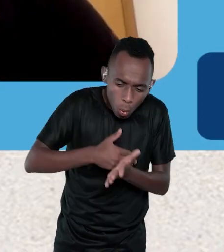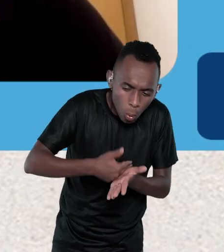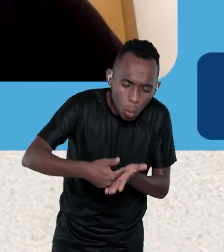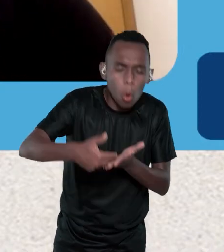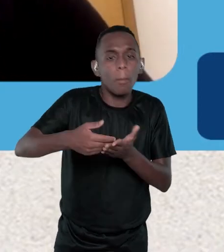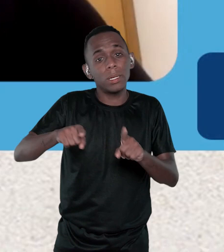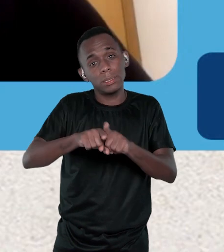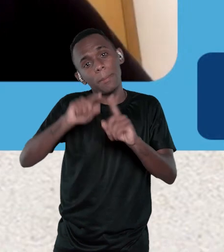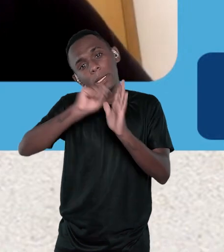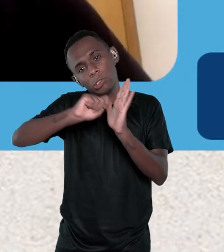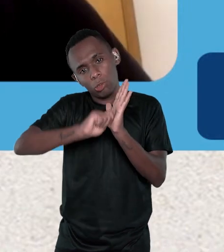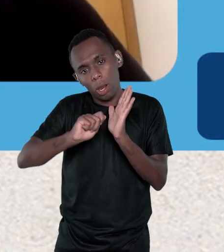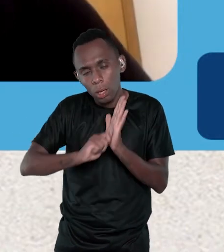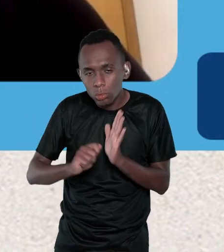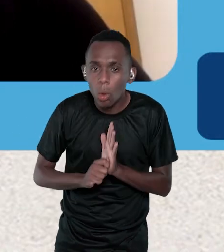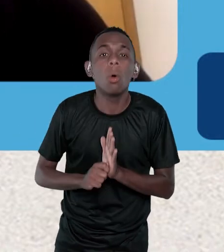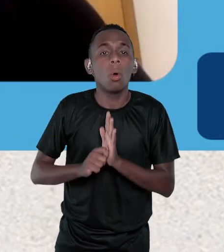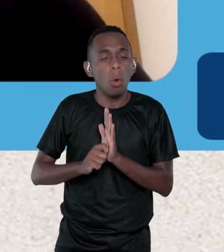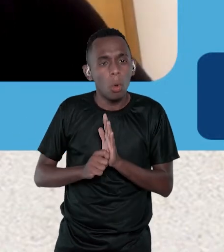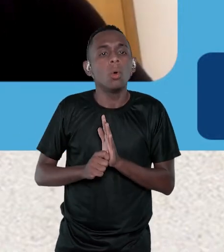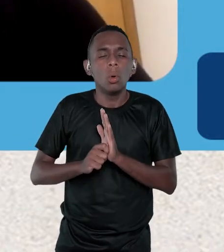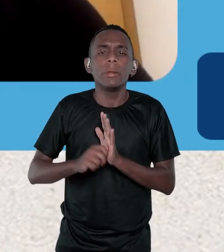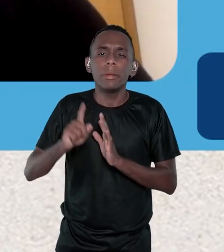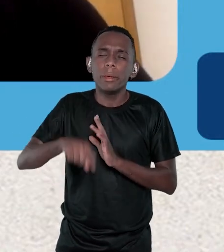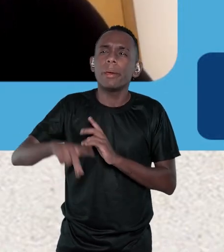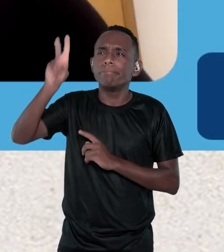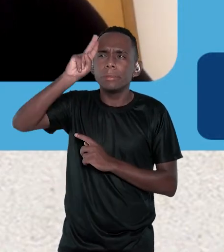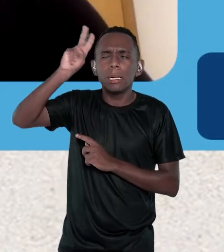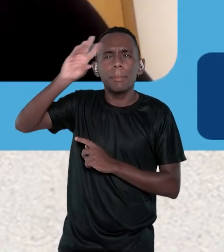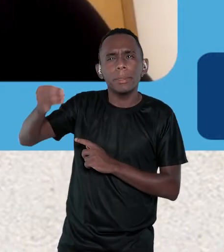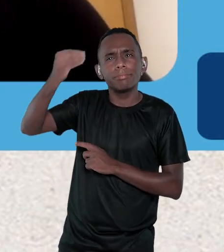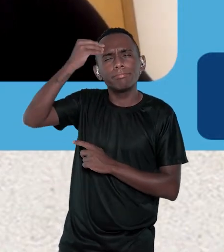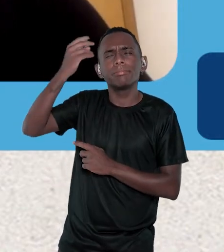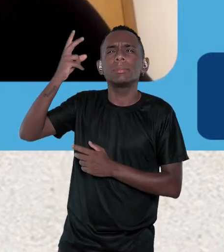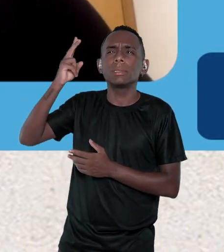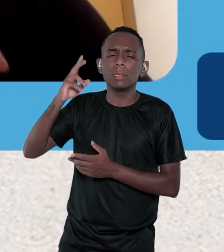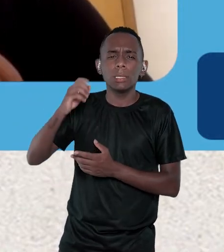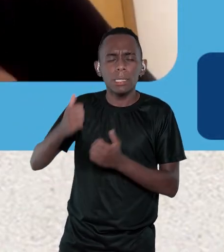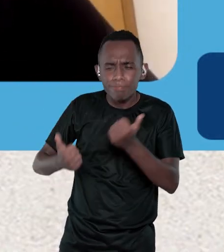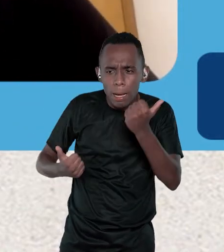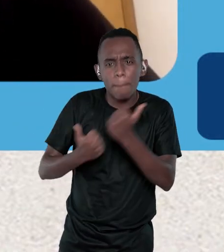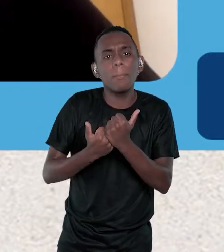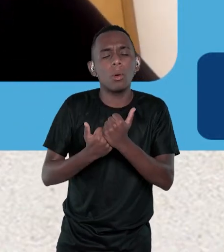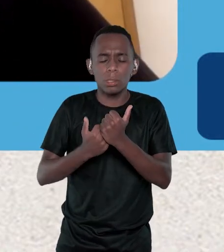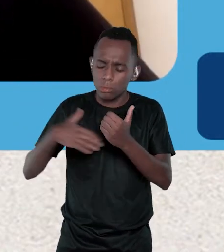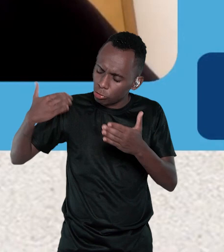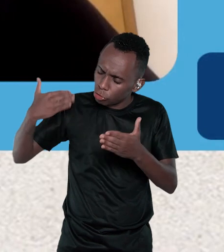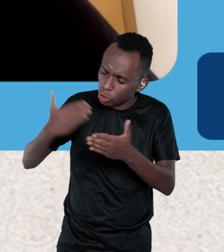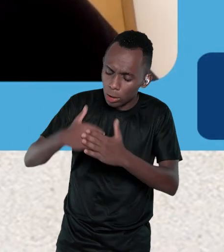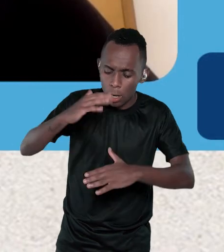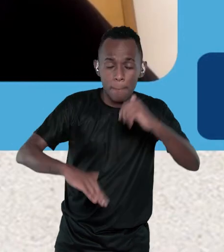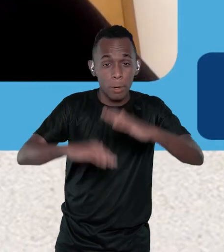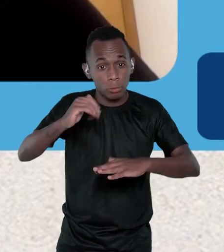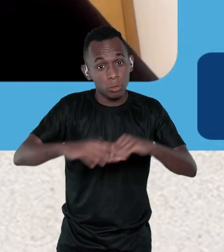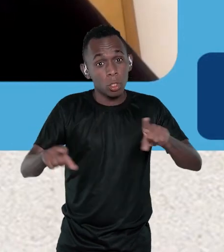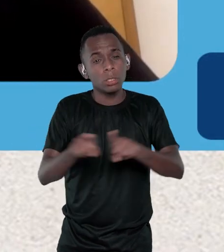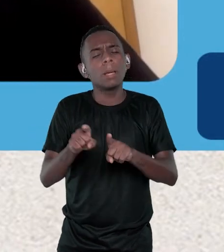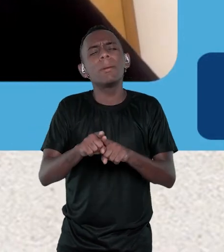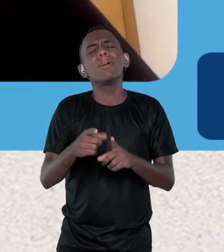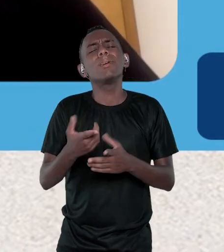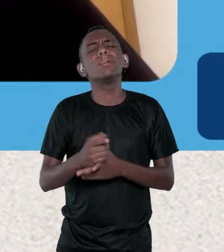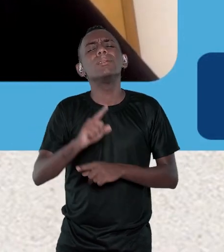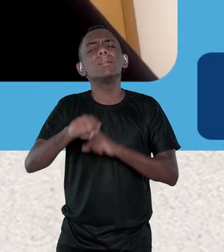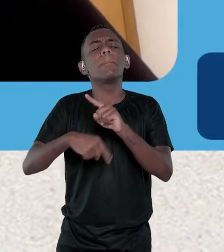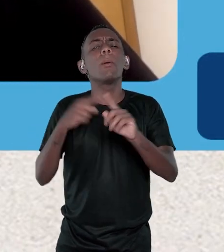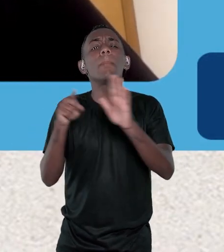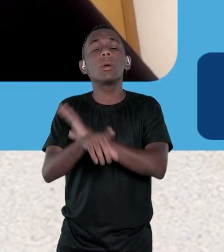musical, vamos dizer, né? Como letrista, fica essas memórias todas aí que contribuem para a sua trajetória profissional também.